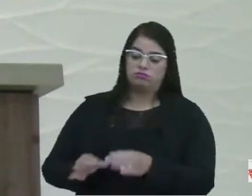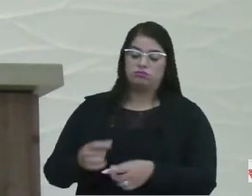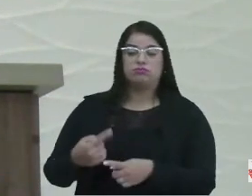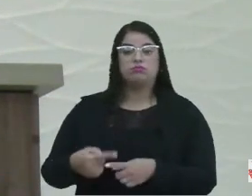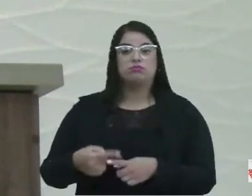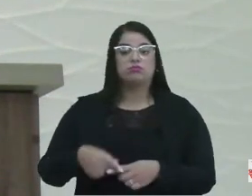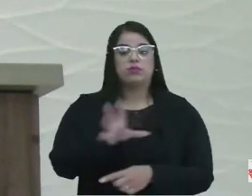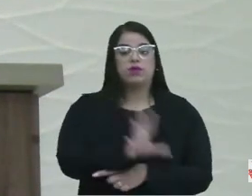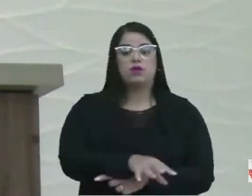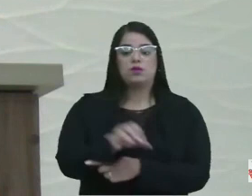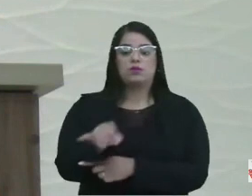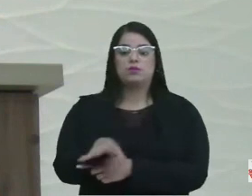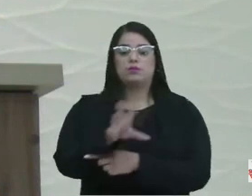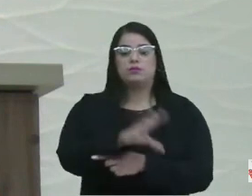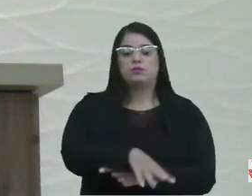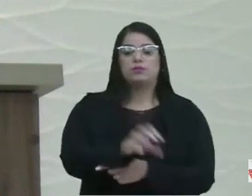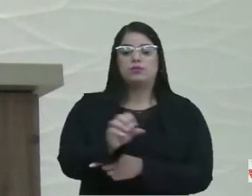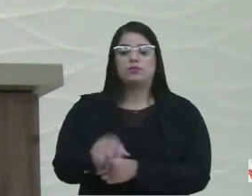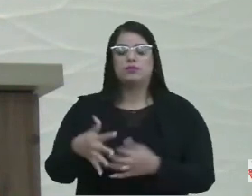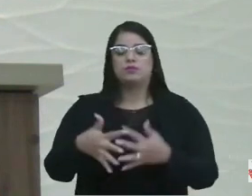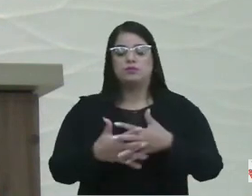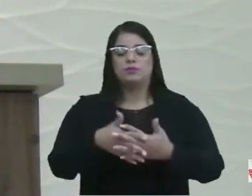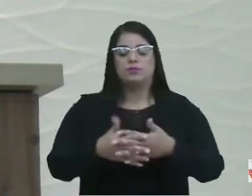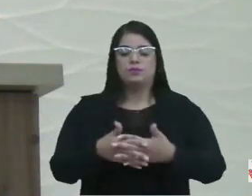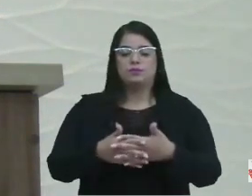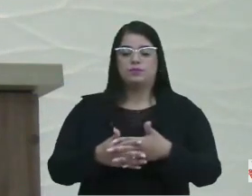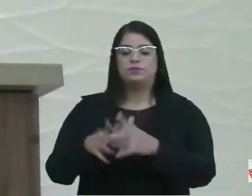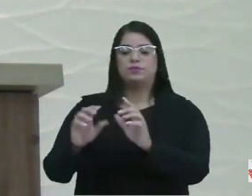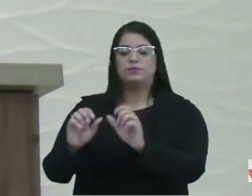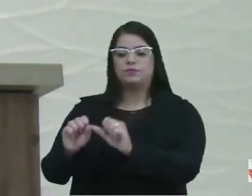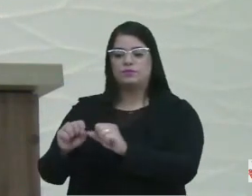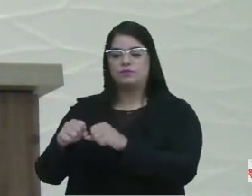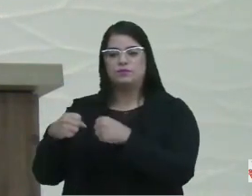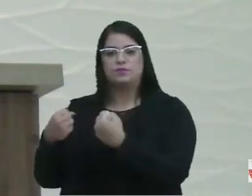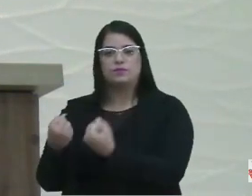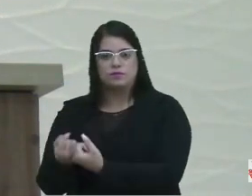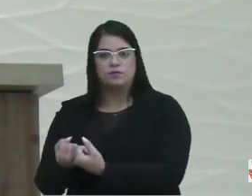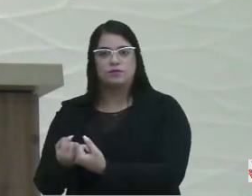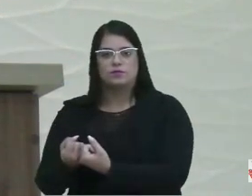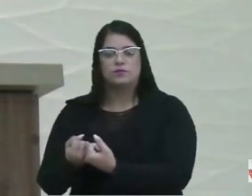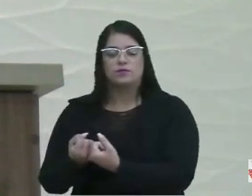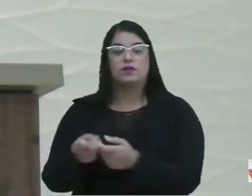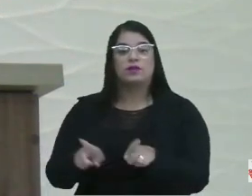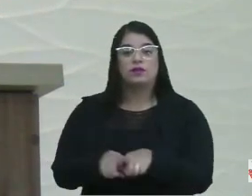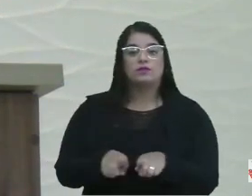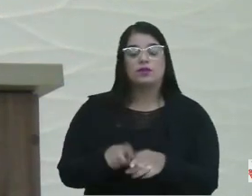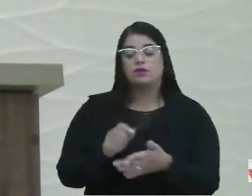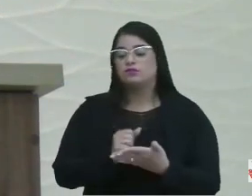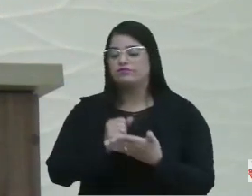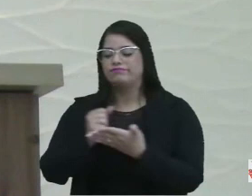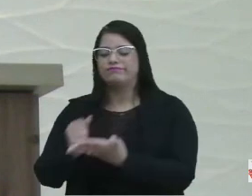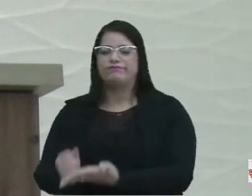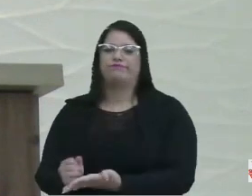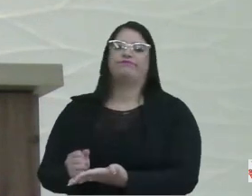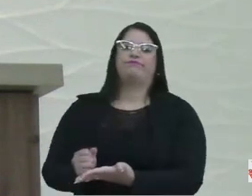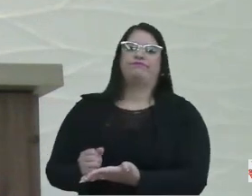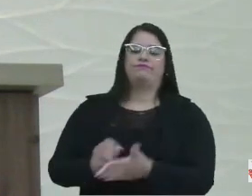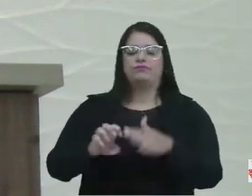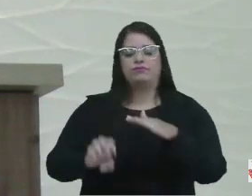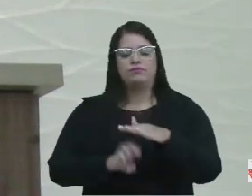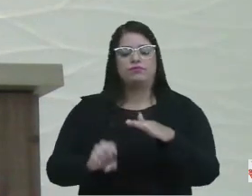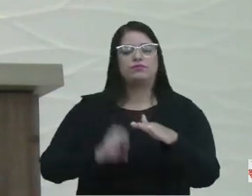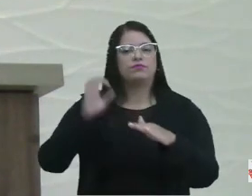da associação e da ajuda que o empresário José Almeida deu e está dando àquela